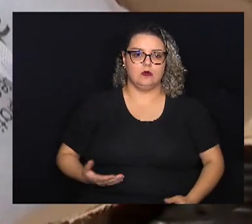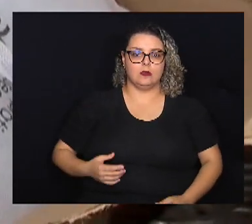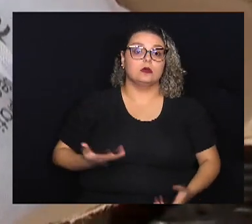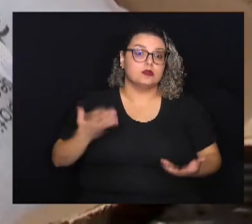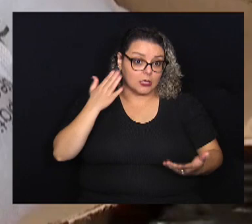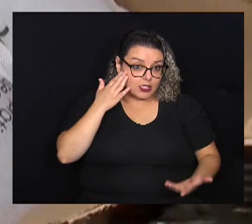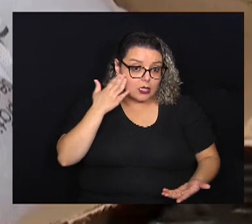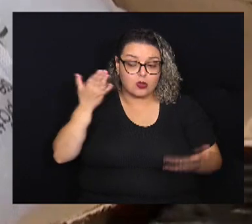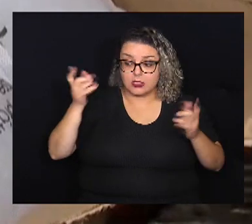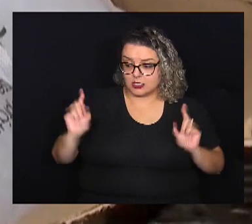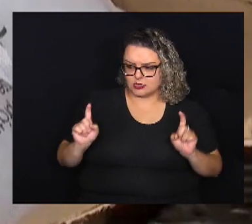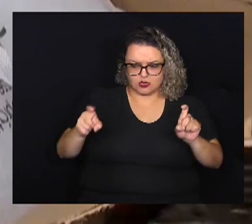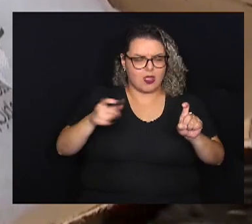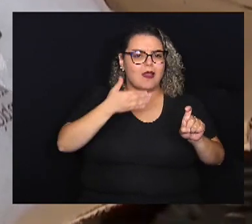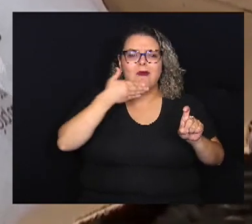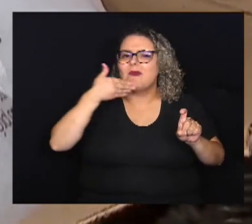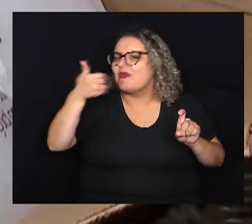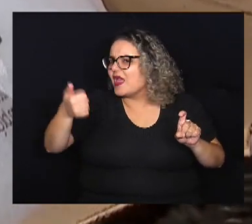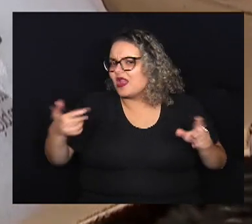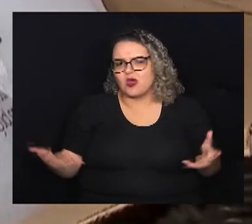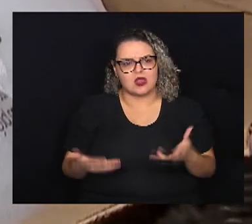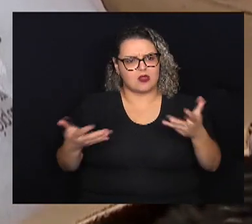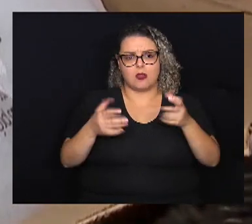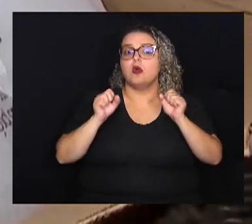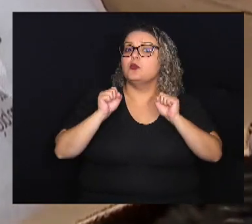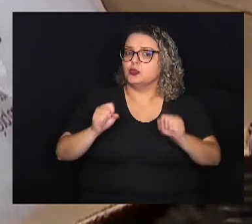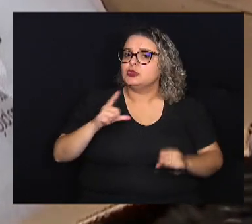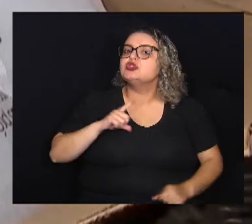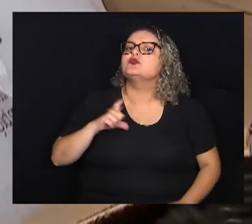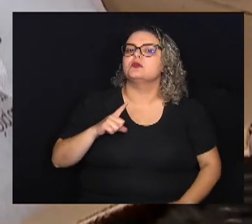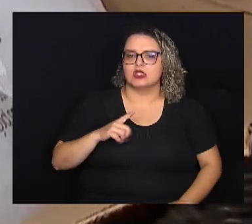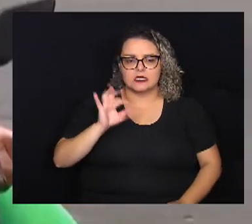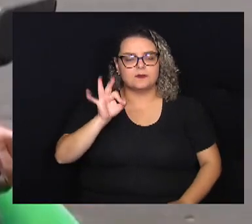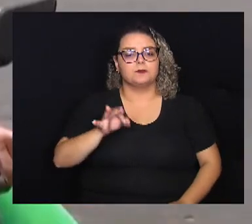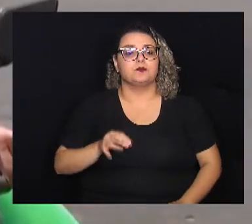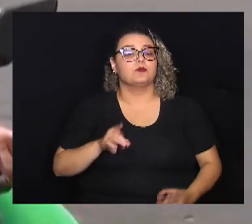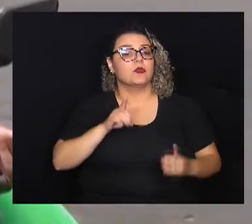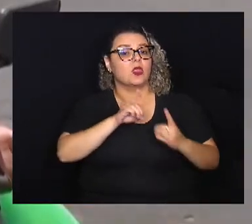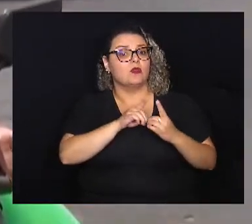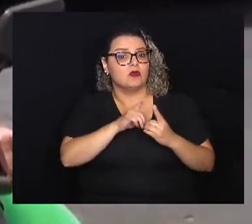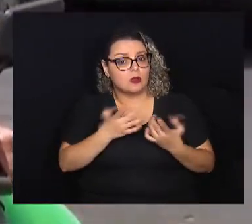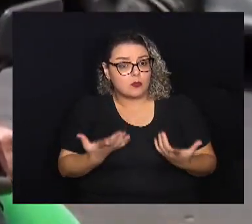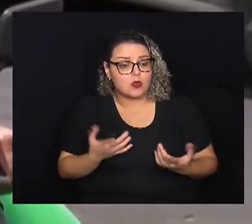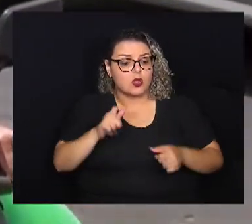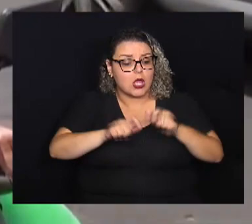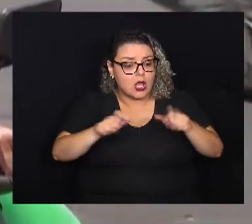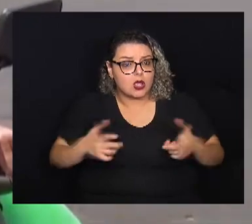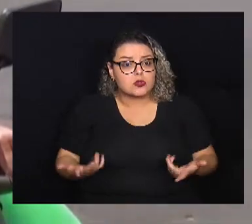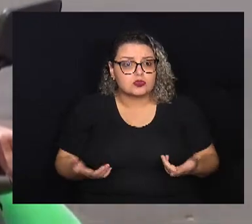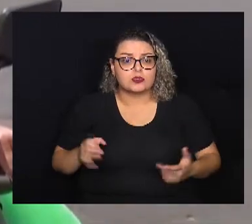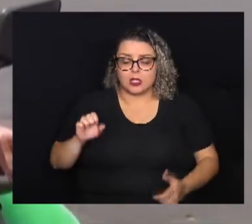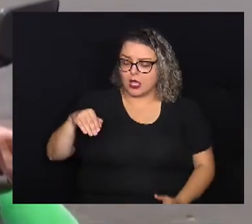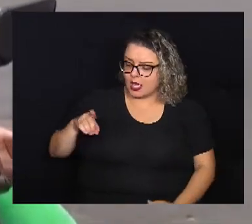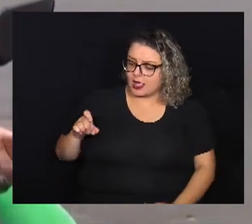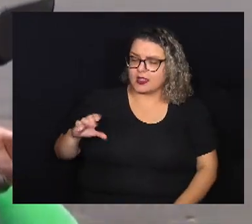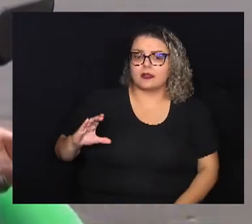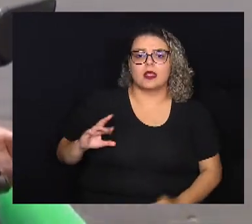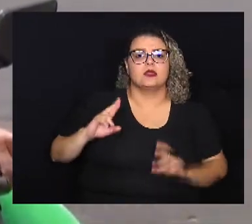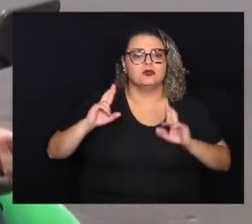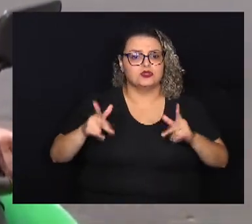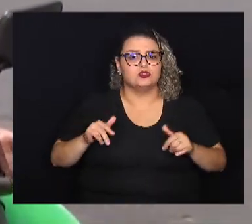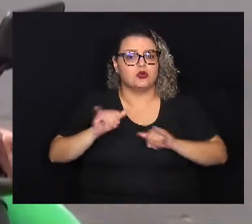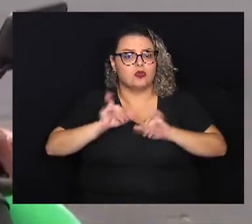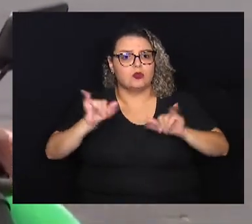Entendeu? Isso daqui é a melhor iniciativa que vocês poderiam ter, né? Foi abordado pelo pessoal da INDEC, mas uma abordagem diferente, uma campanha